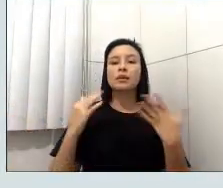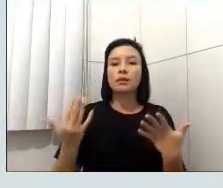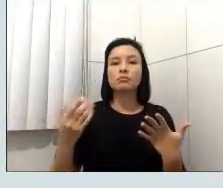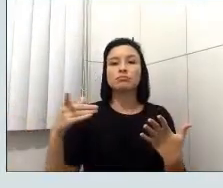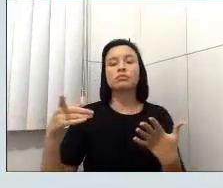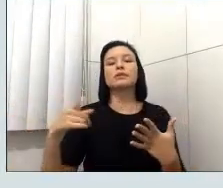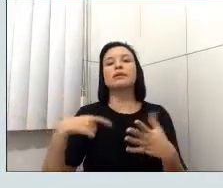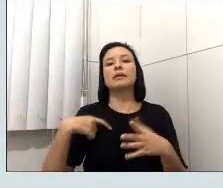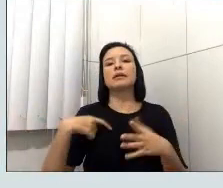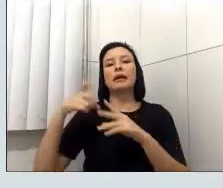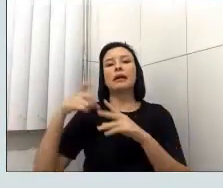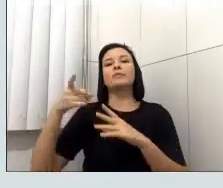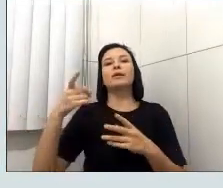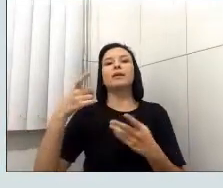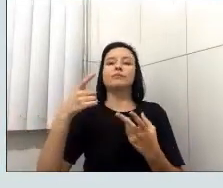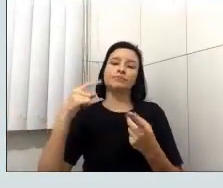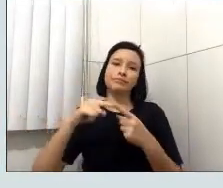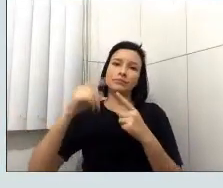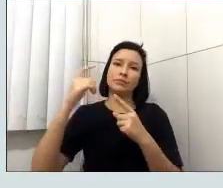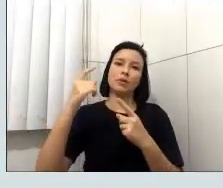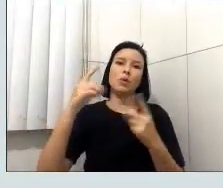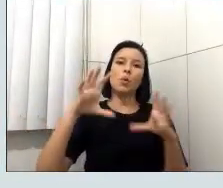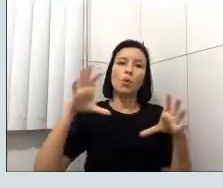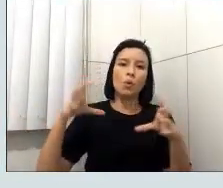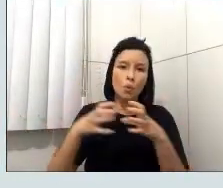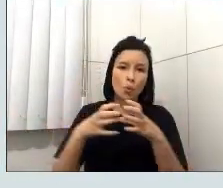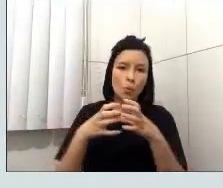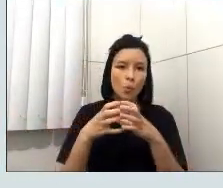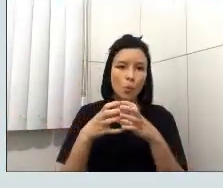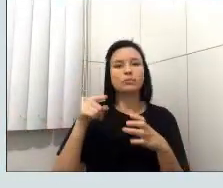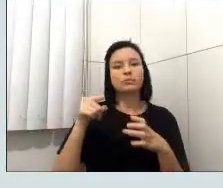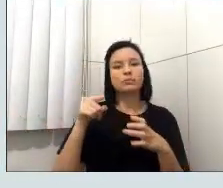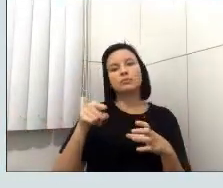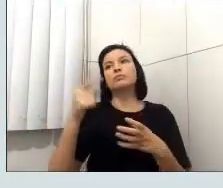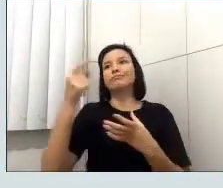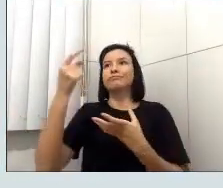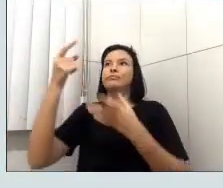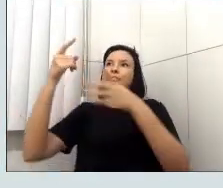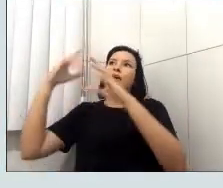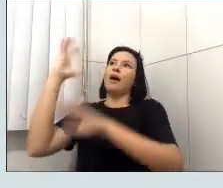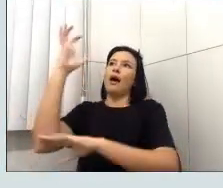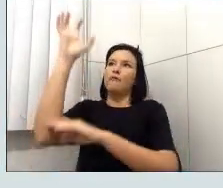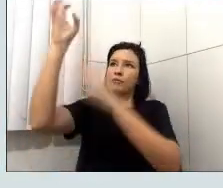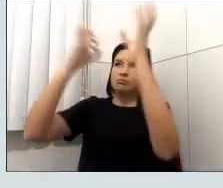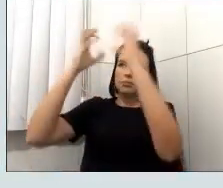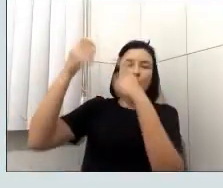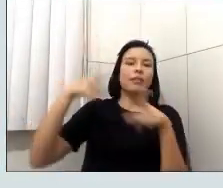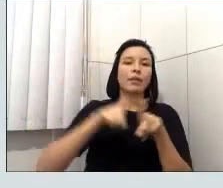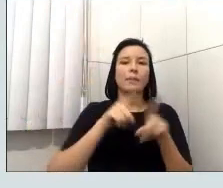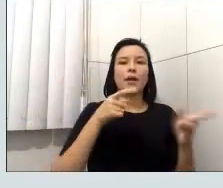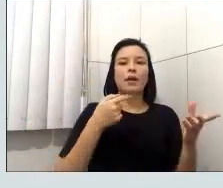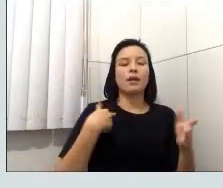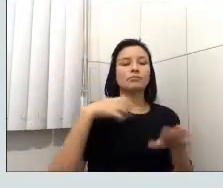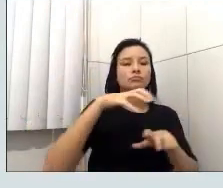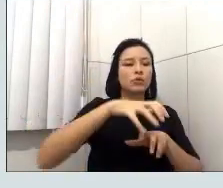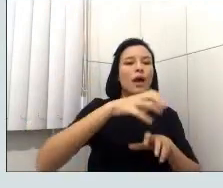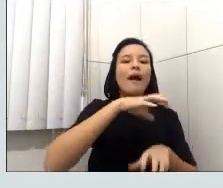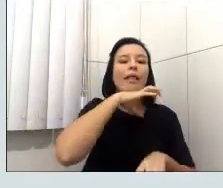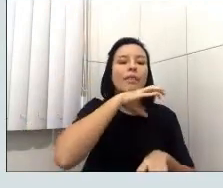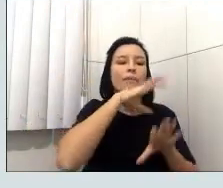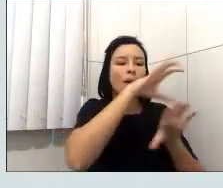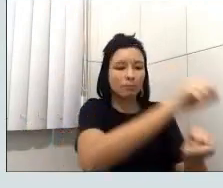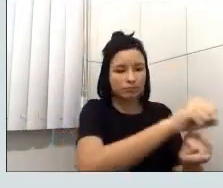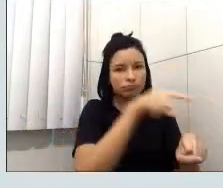da pesca e da coleta, eram chamados como grupos de caçadores e coletores. Um outro grupo que lá por volta